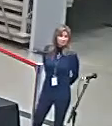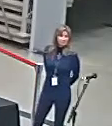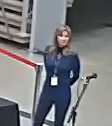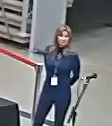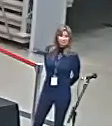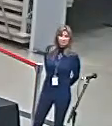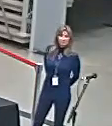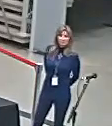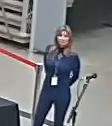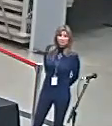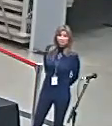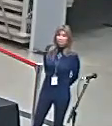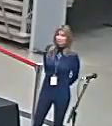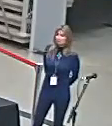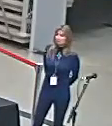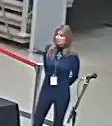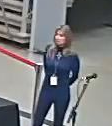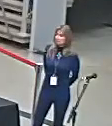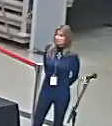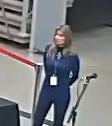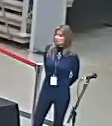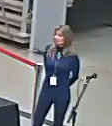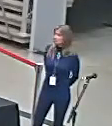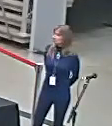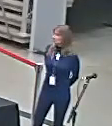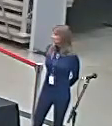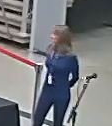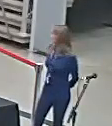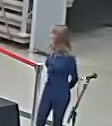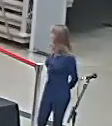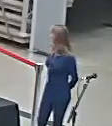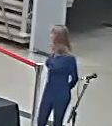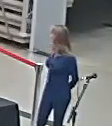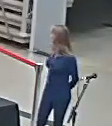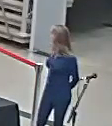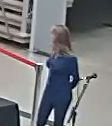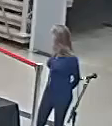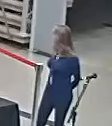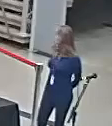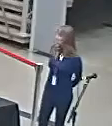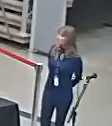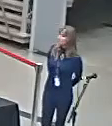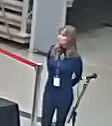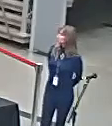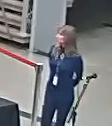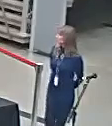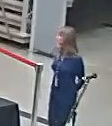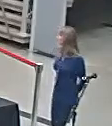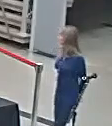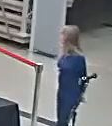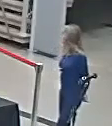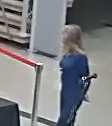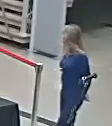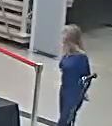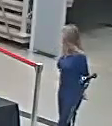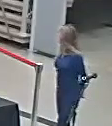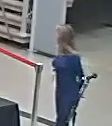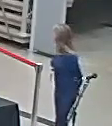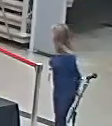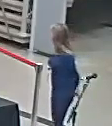ônibus não eles vão lá me pegam na minha cadeira e me levam lá no poltrono e me sentam